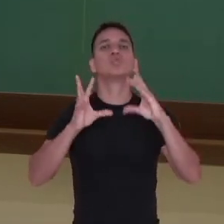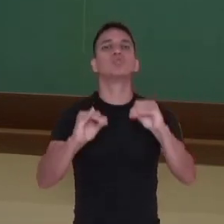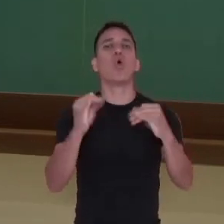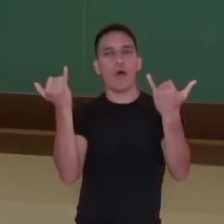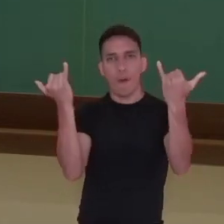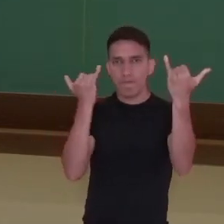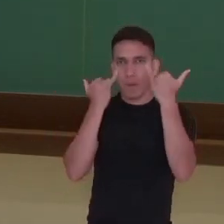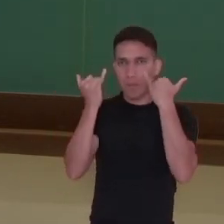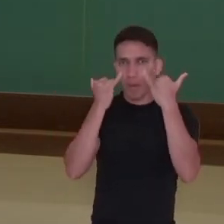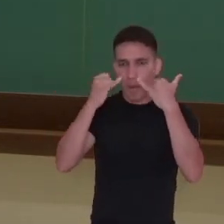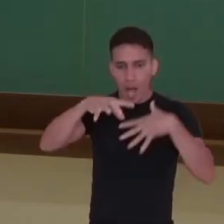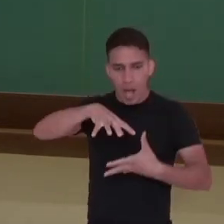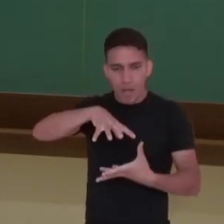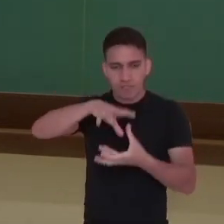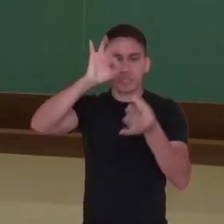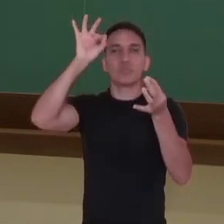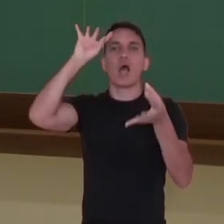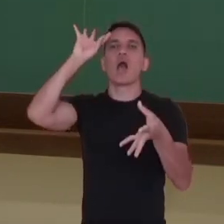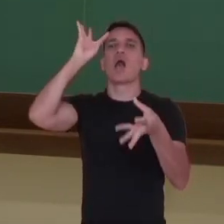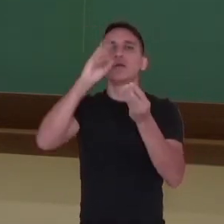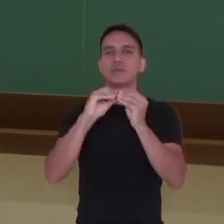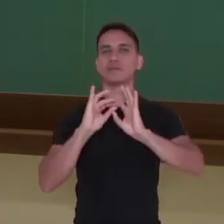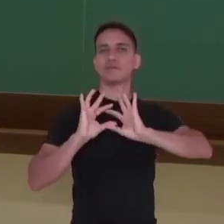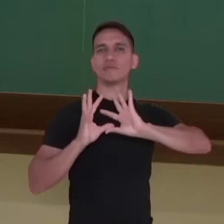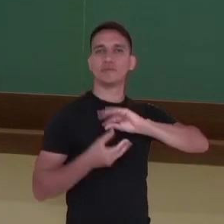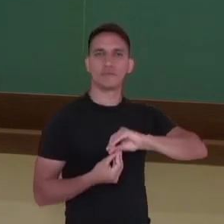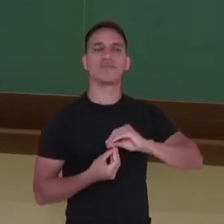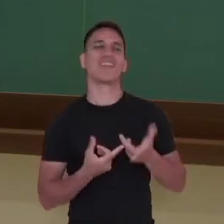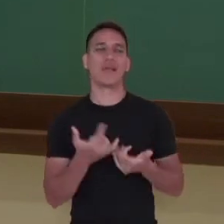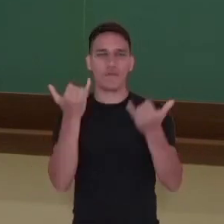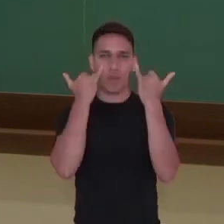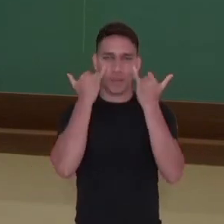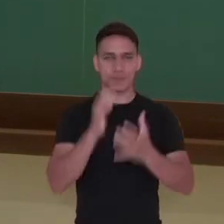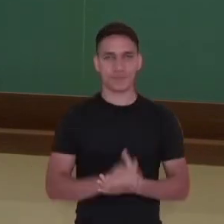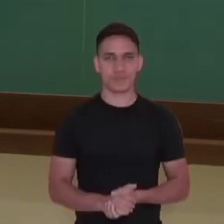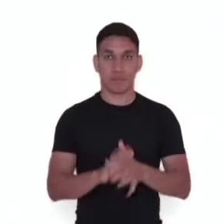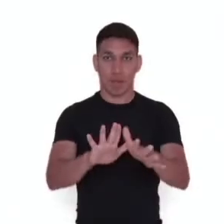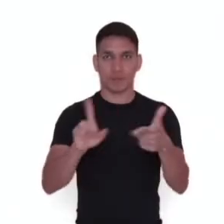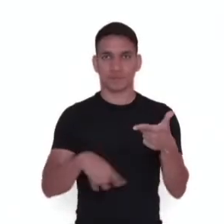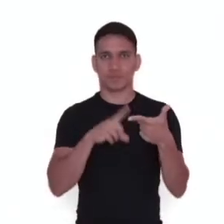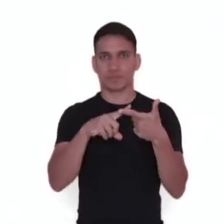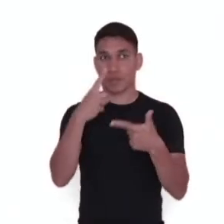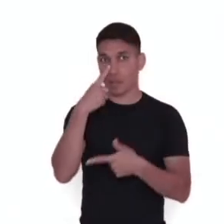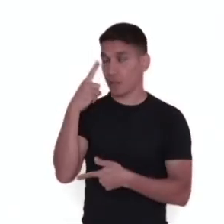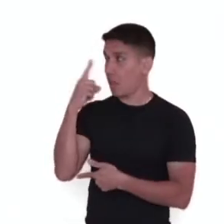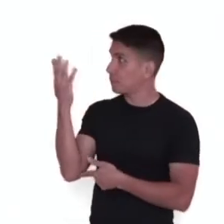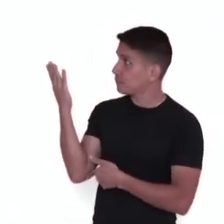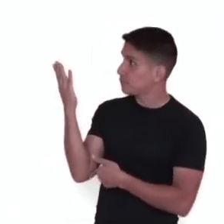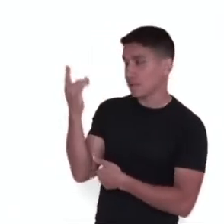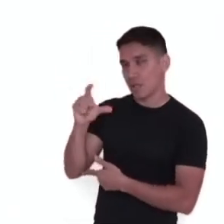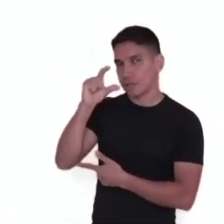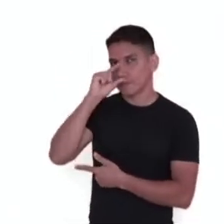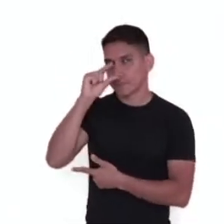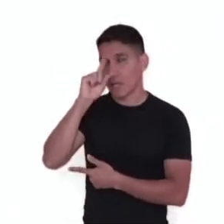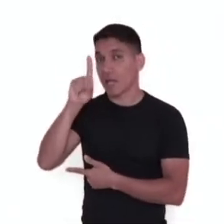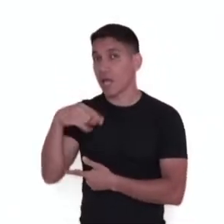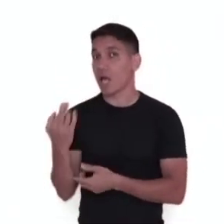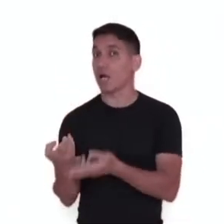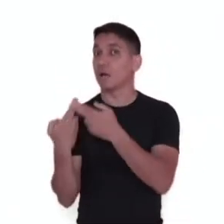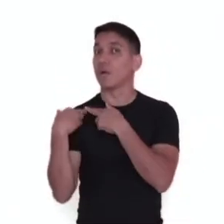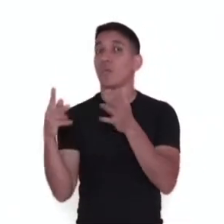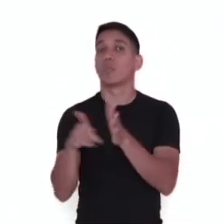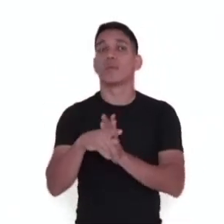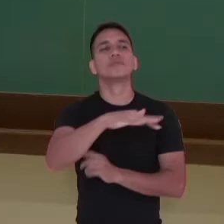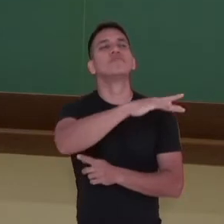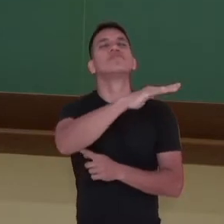essa interpretação das informações. Já o nariz é o órgão responsável pelo sentido do